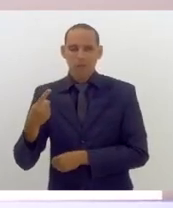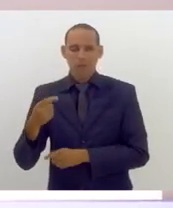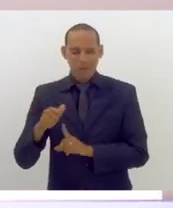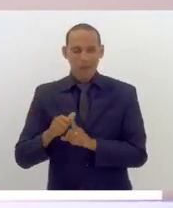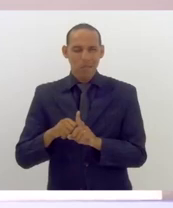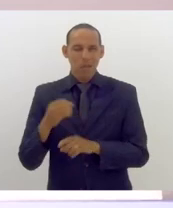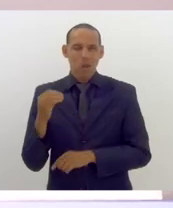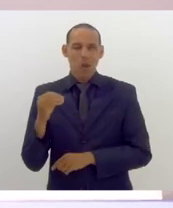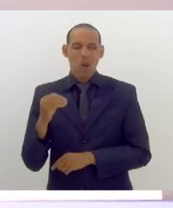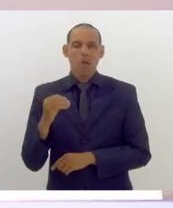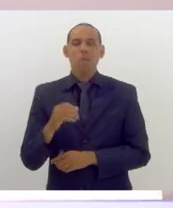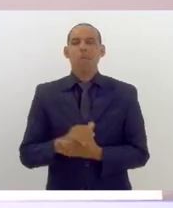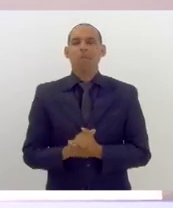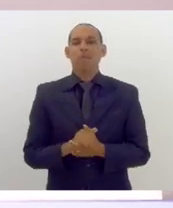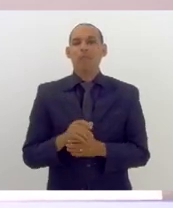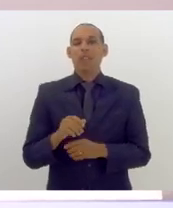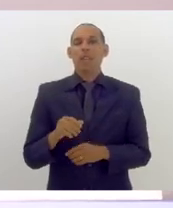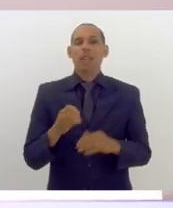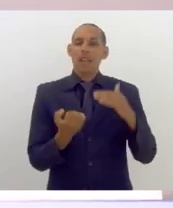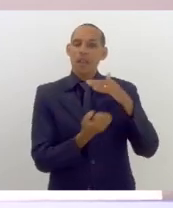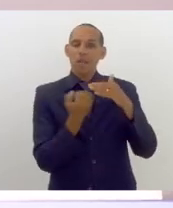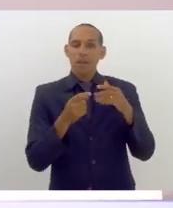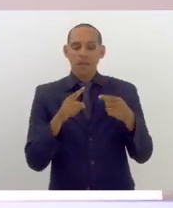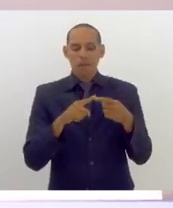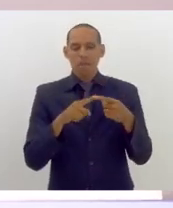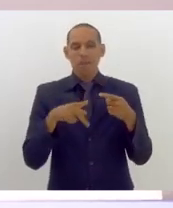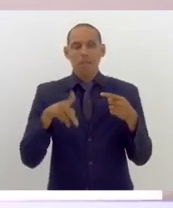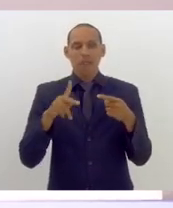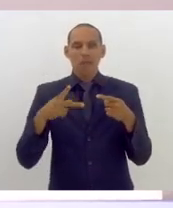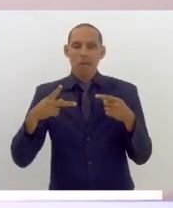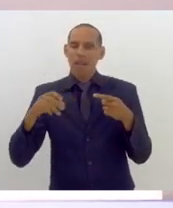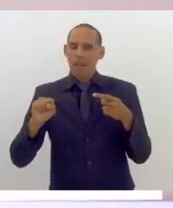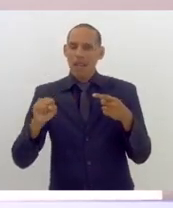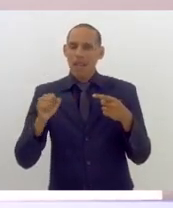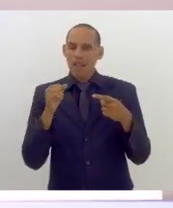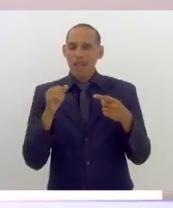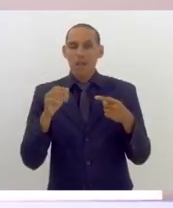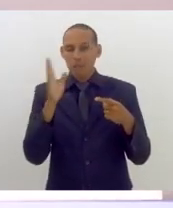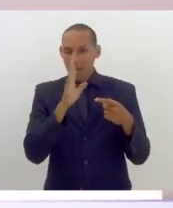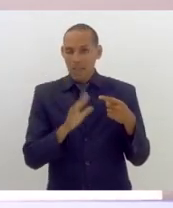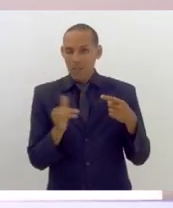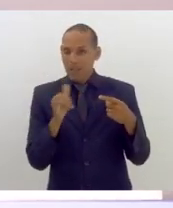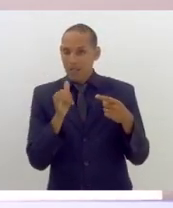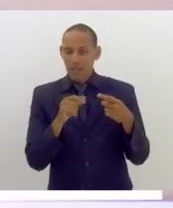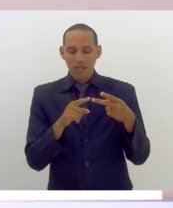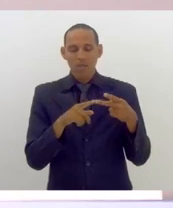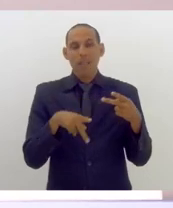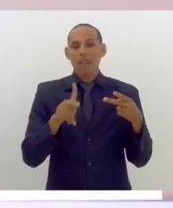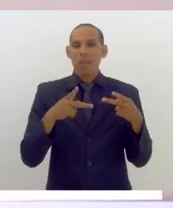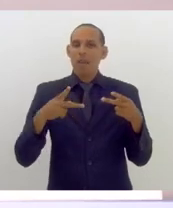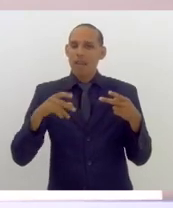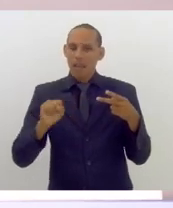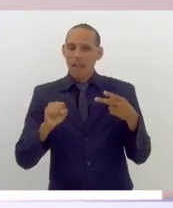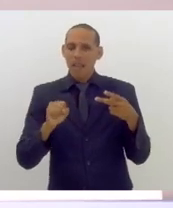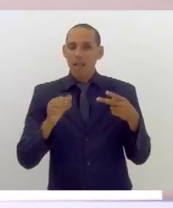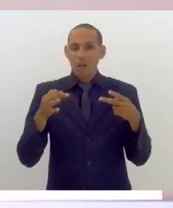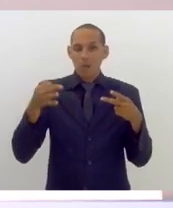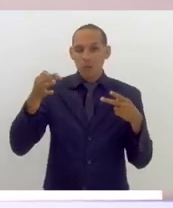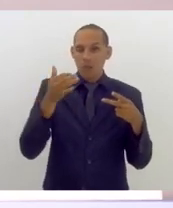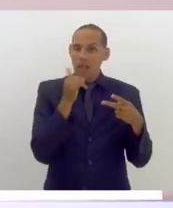as empresas kps Brasil energia e a kps futuro energia ambas de origem turca